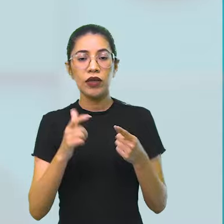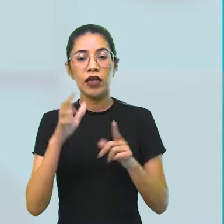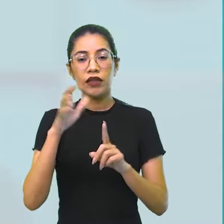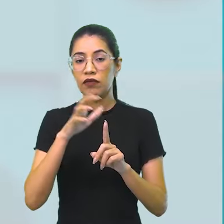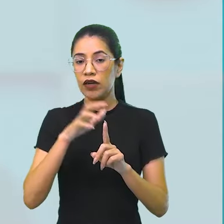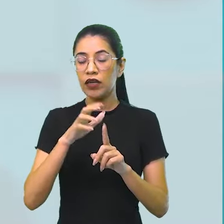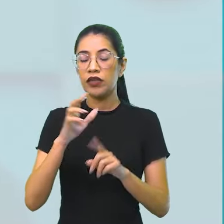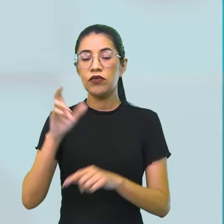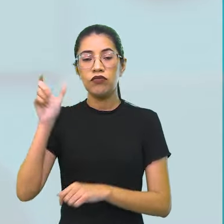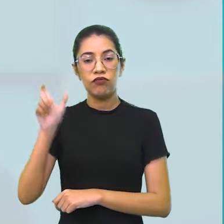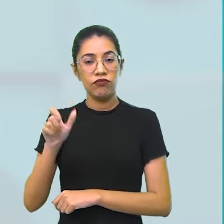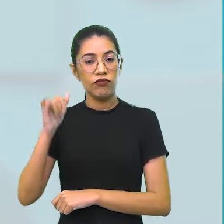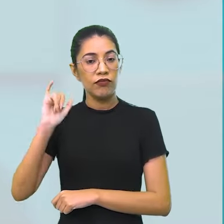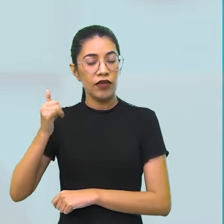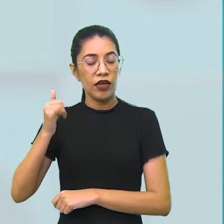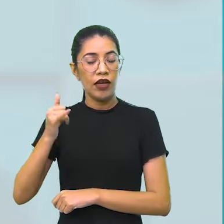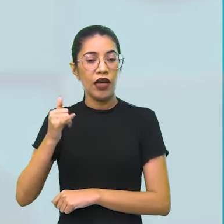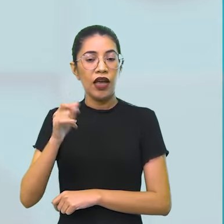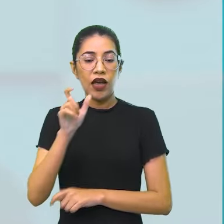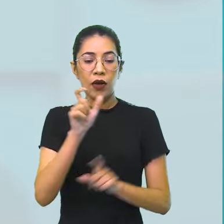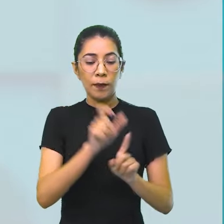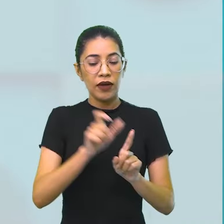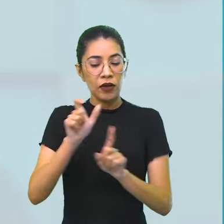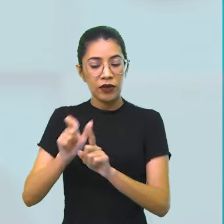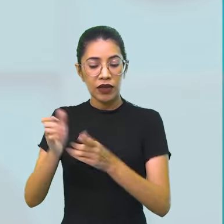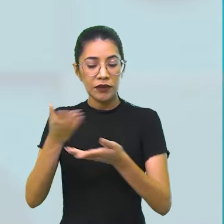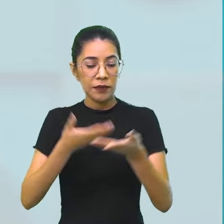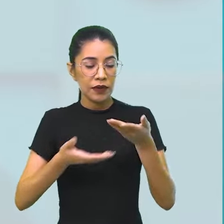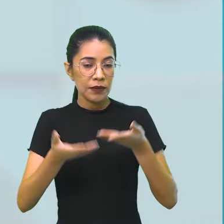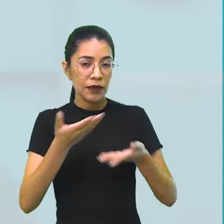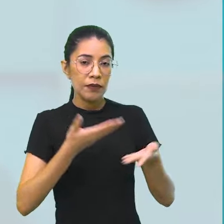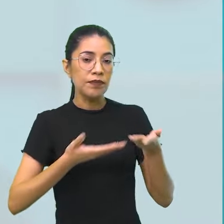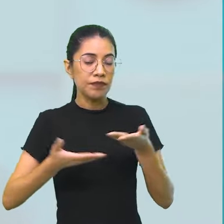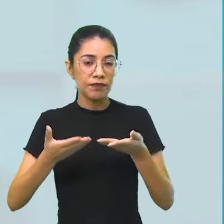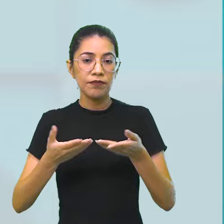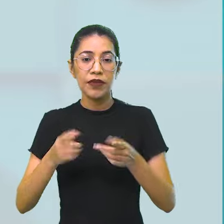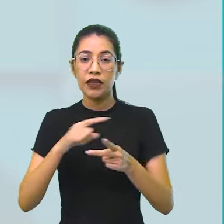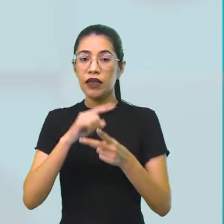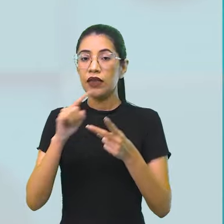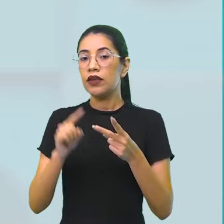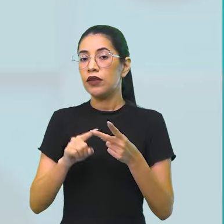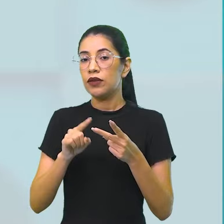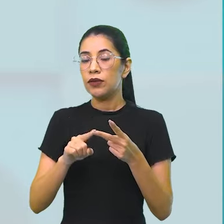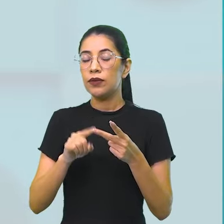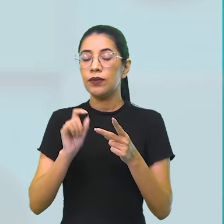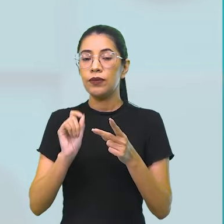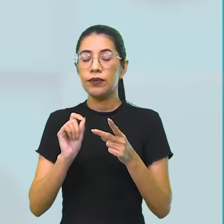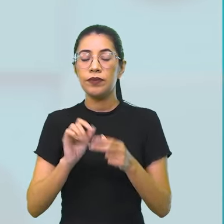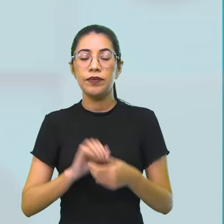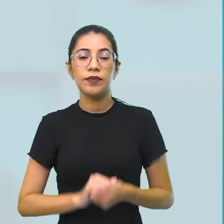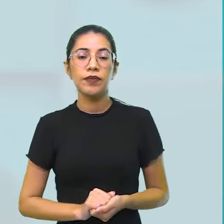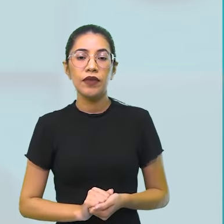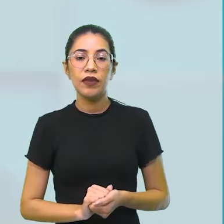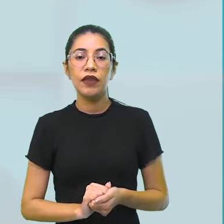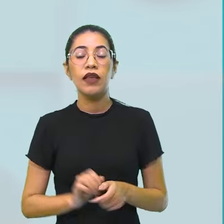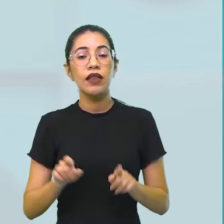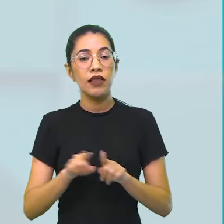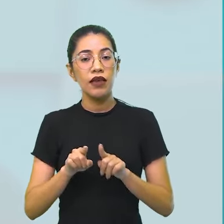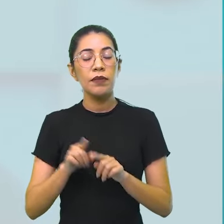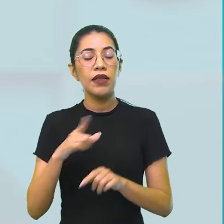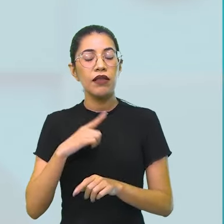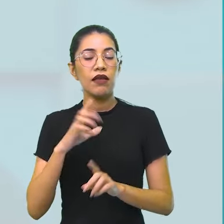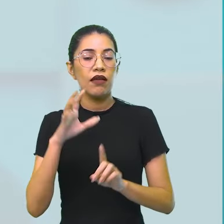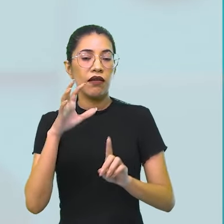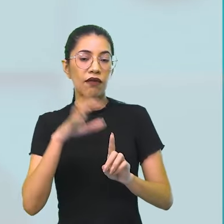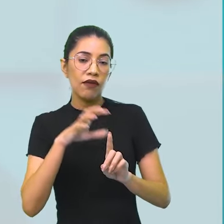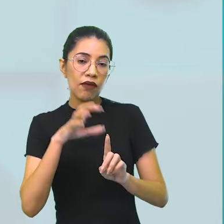narrador, é o personagem falando diretamente, interagindo, conversando diretamente, e o discurso indireto ele já tem a interferência